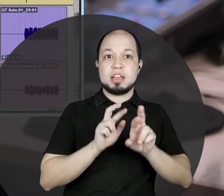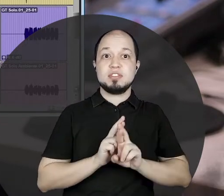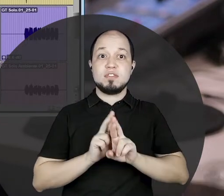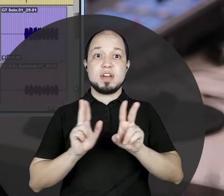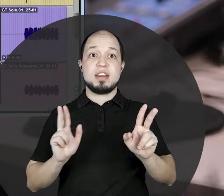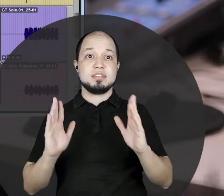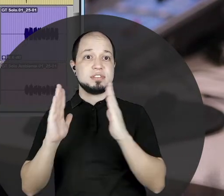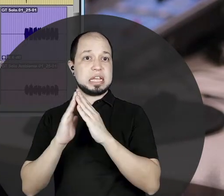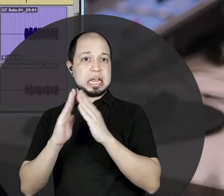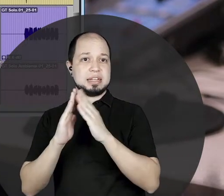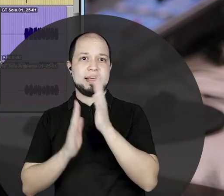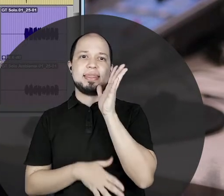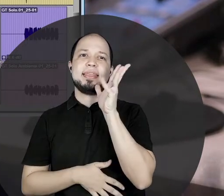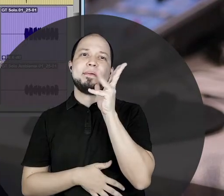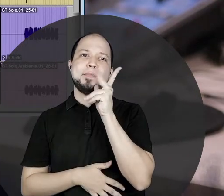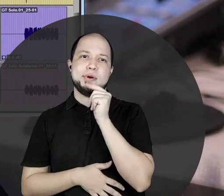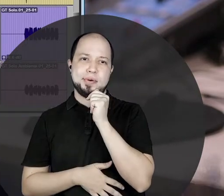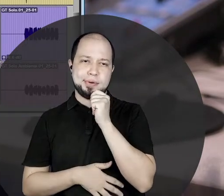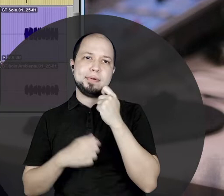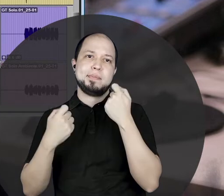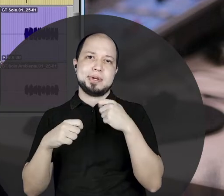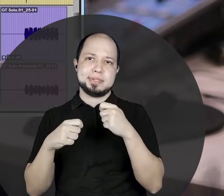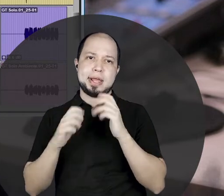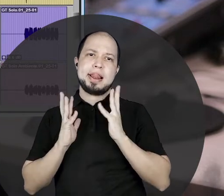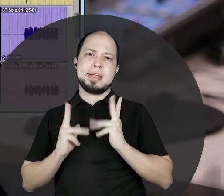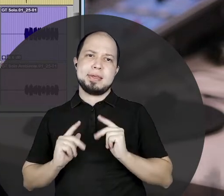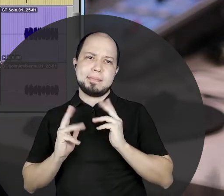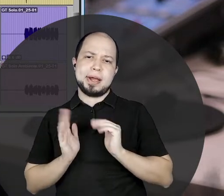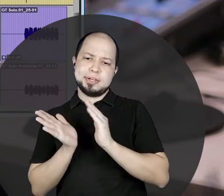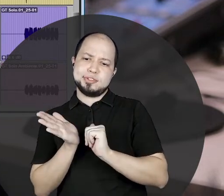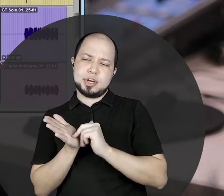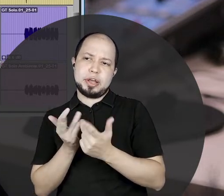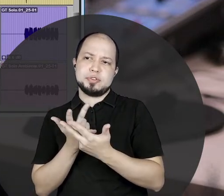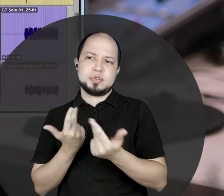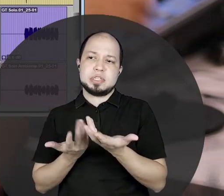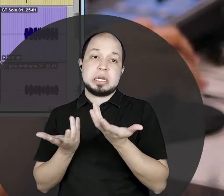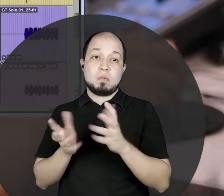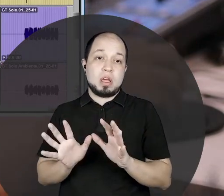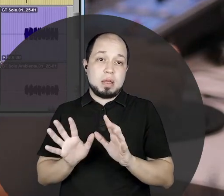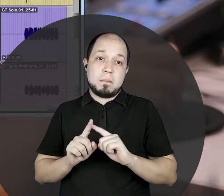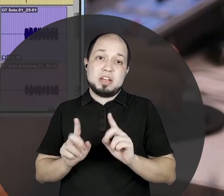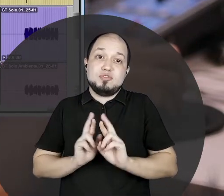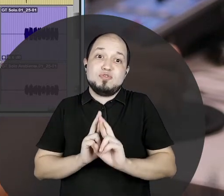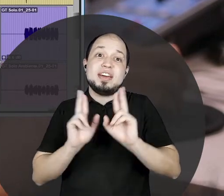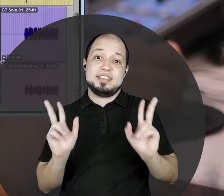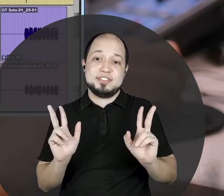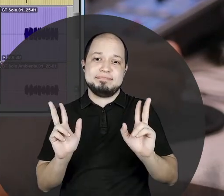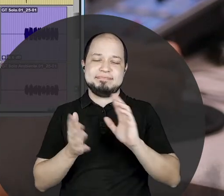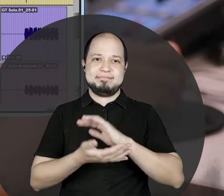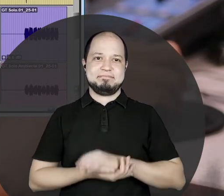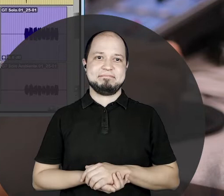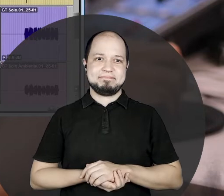Quando eu gravo em casa, obviamente eu passo mais tempo tendo que tratar, tendo que recuperar, tirar as frequências indesejadas. E aí é isso,